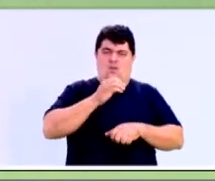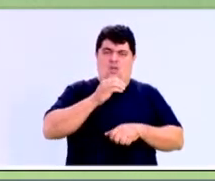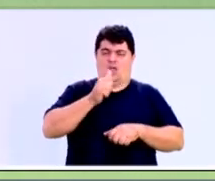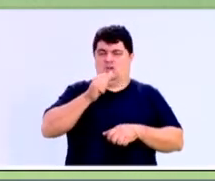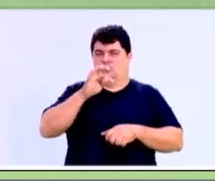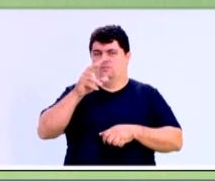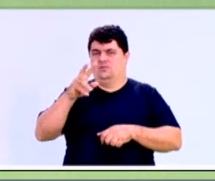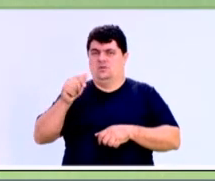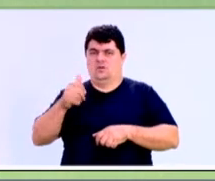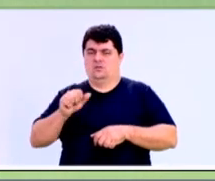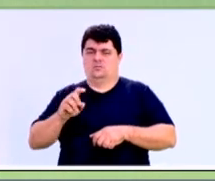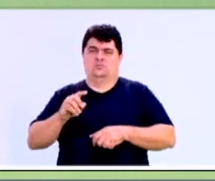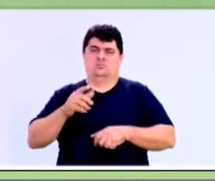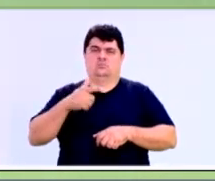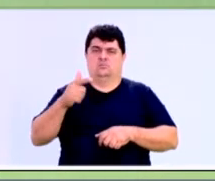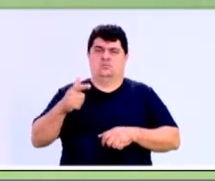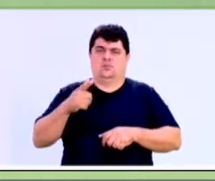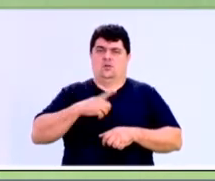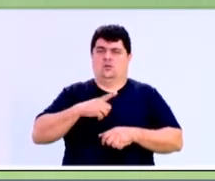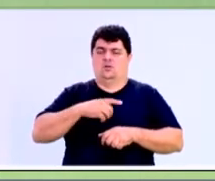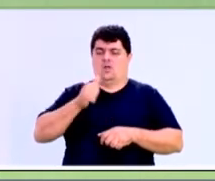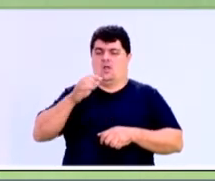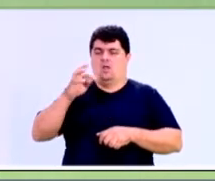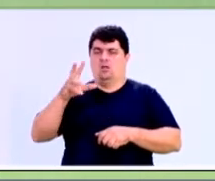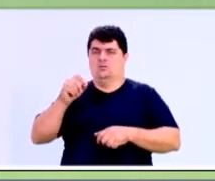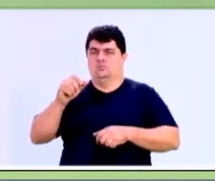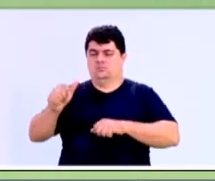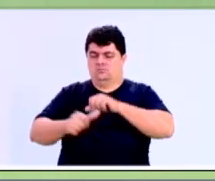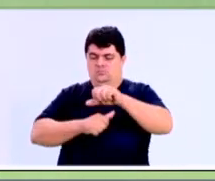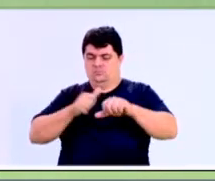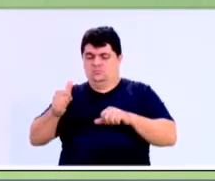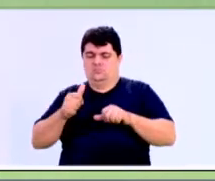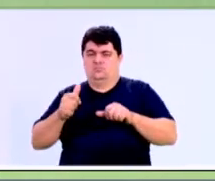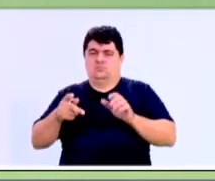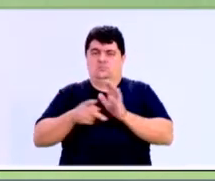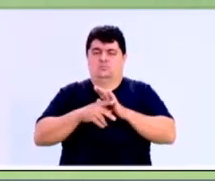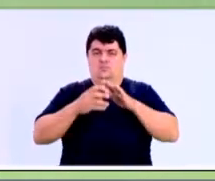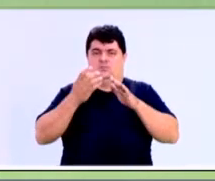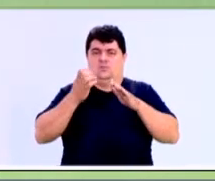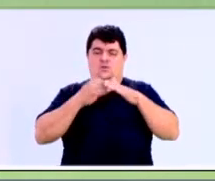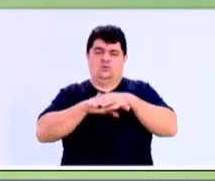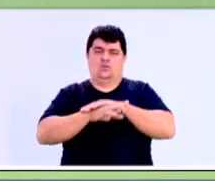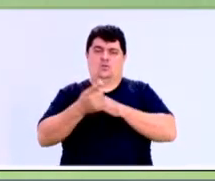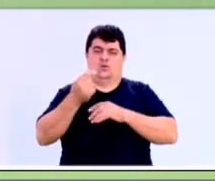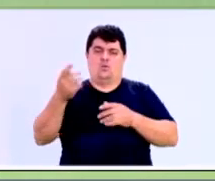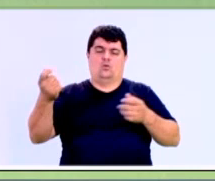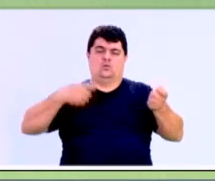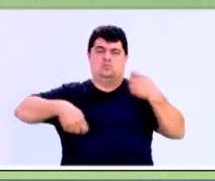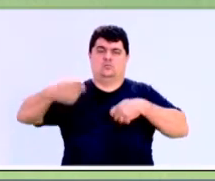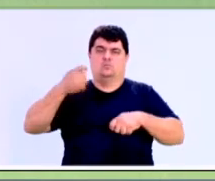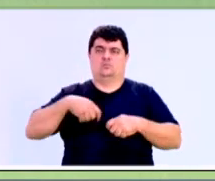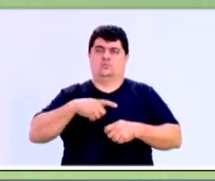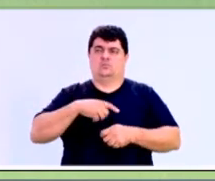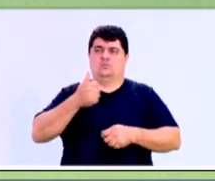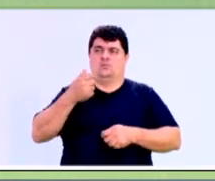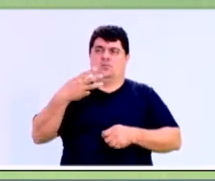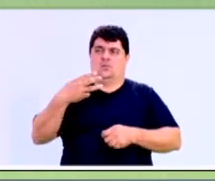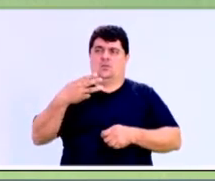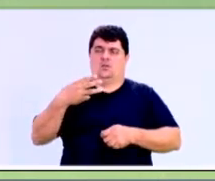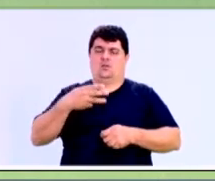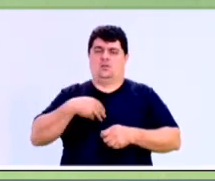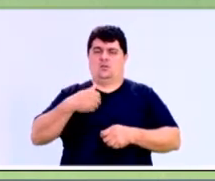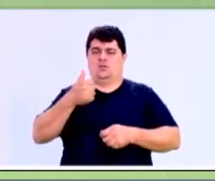E meu ativo circulante operacional, esses dois meus, contas a receber e estoque. Então eu tenho aqui 13 mil mais 1.500,